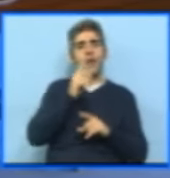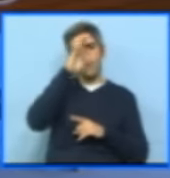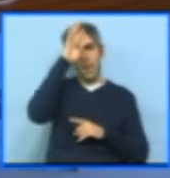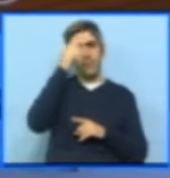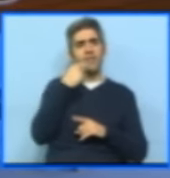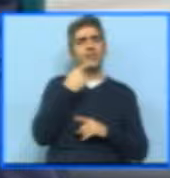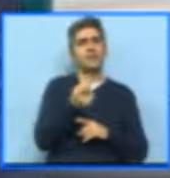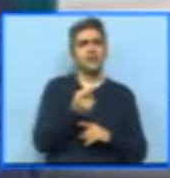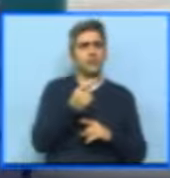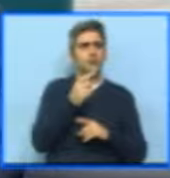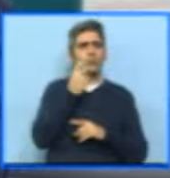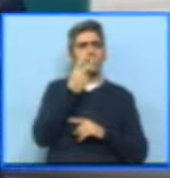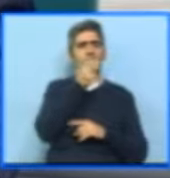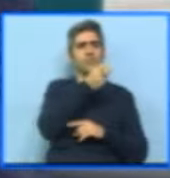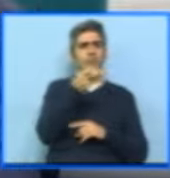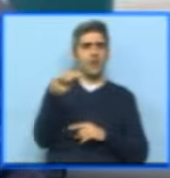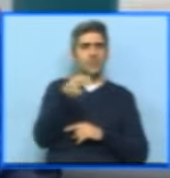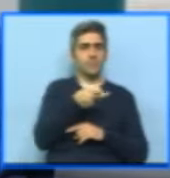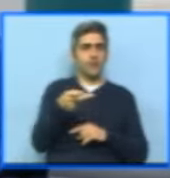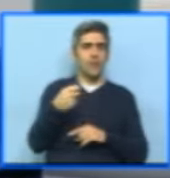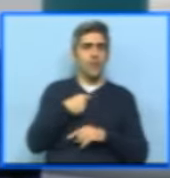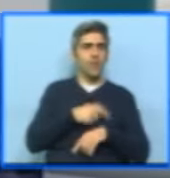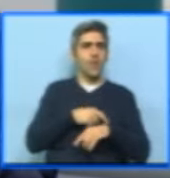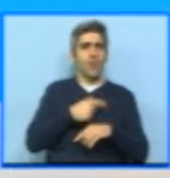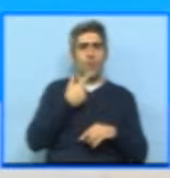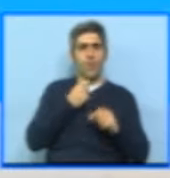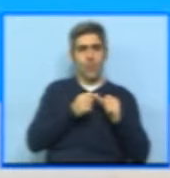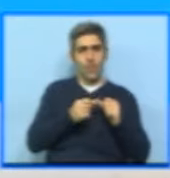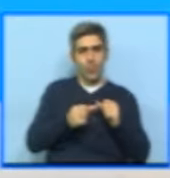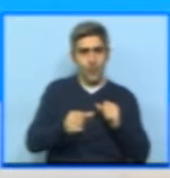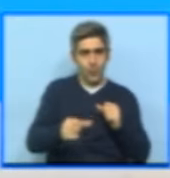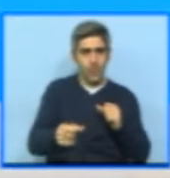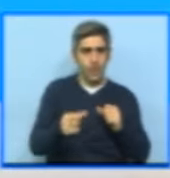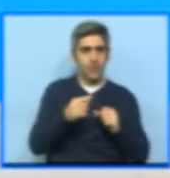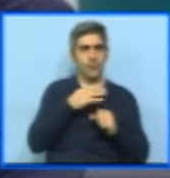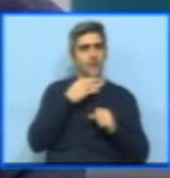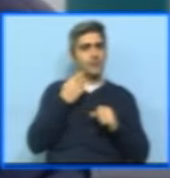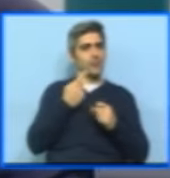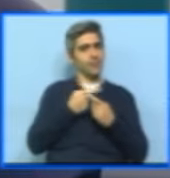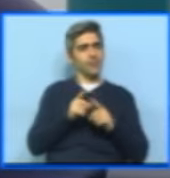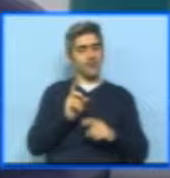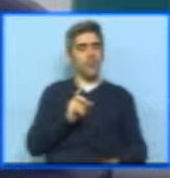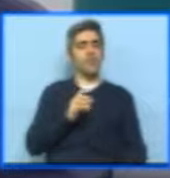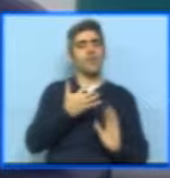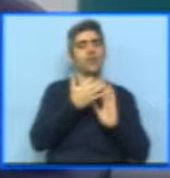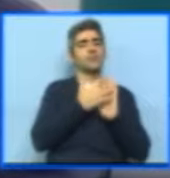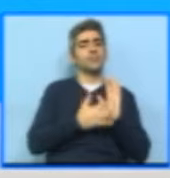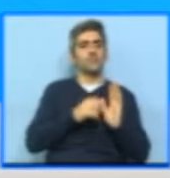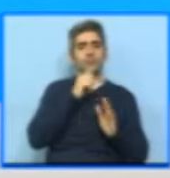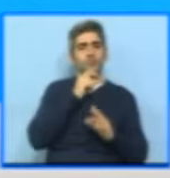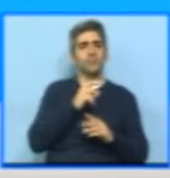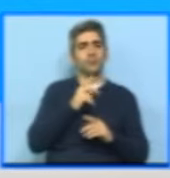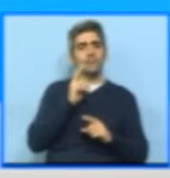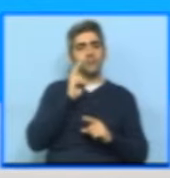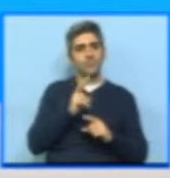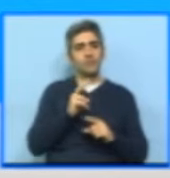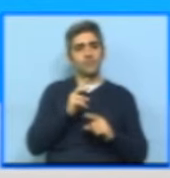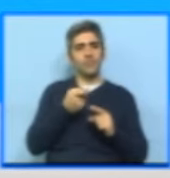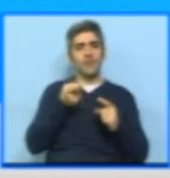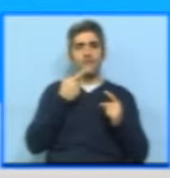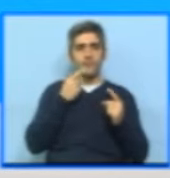isto em 2 frases e ele veio este tempo todo para dizer. Aí é que está a graça. E o texto pode ir sendo revisitado ao longo destes dias?